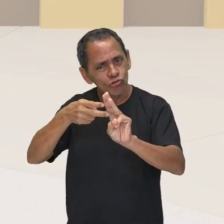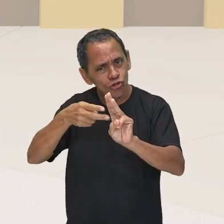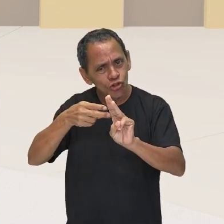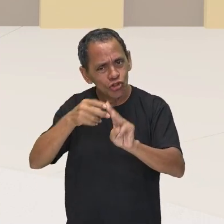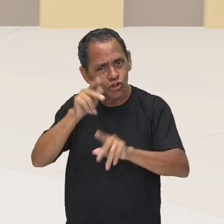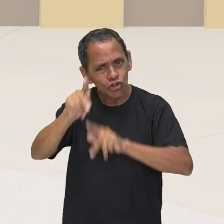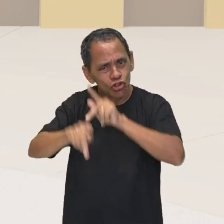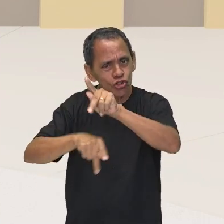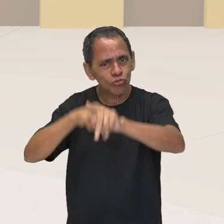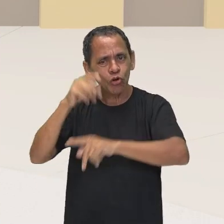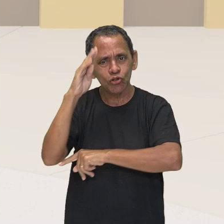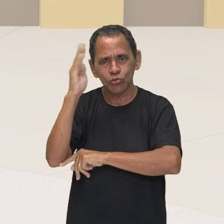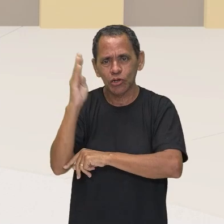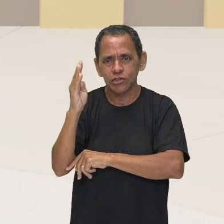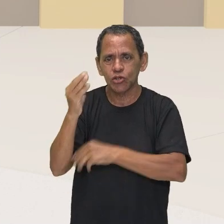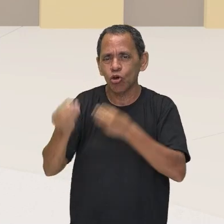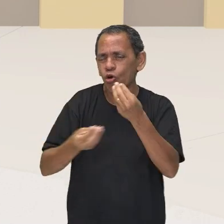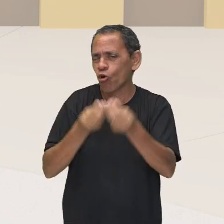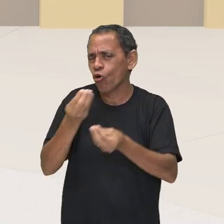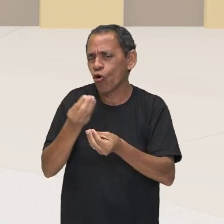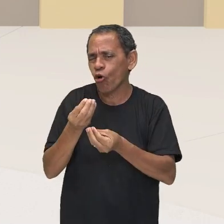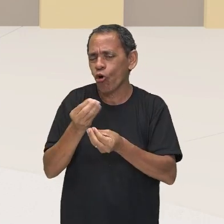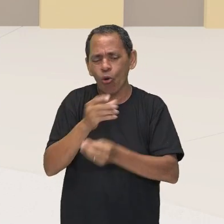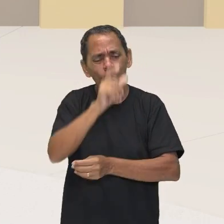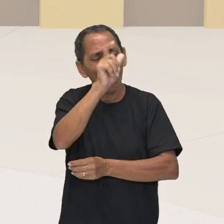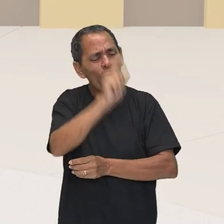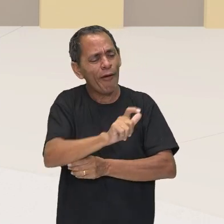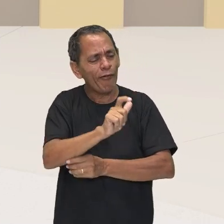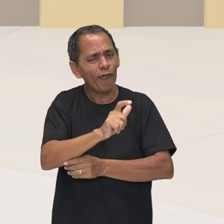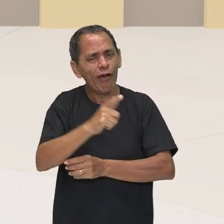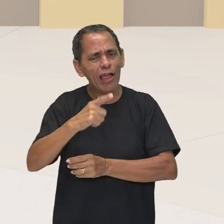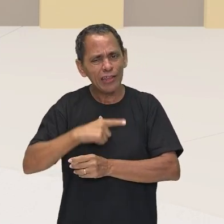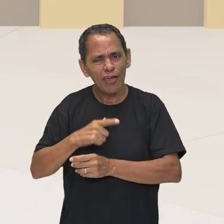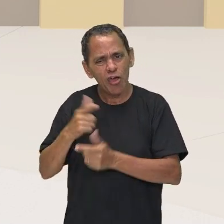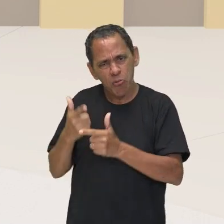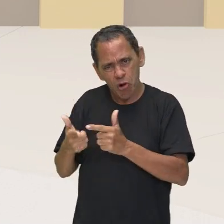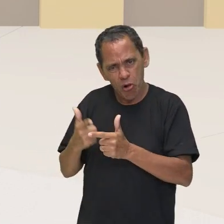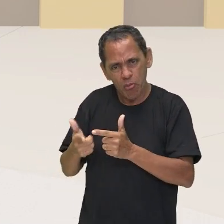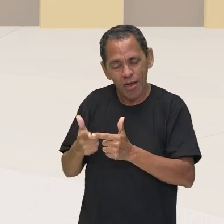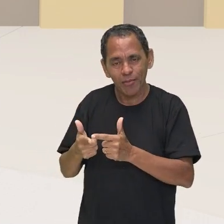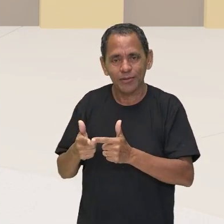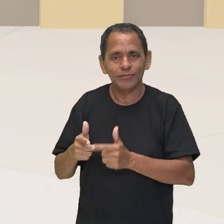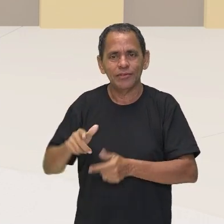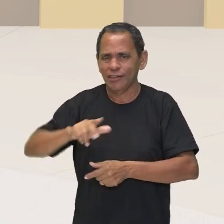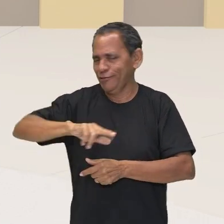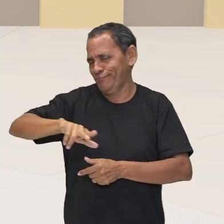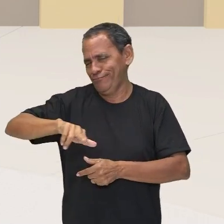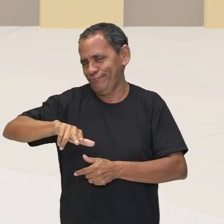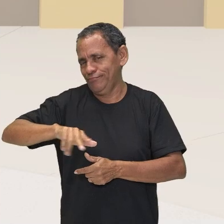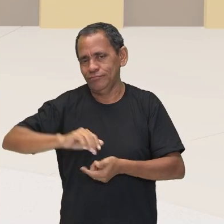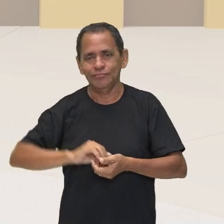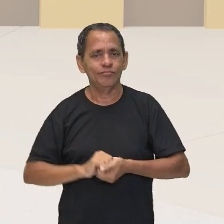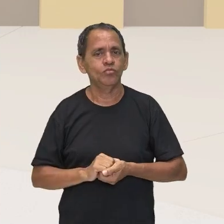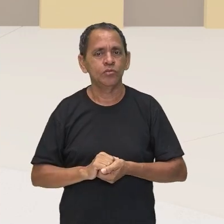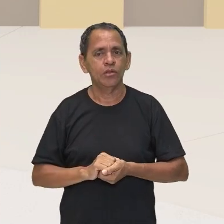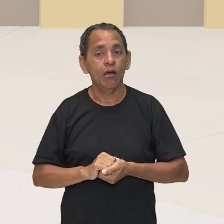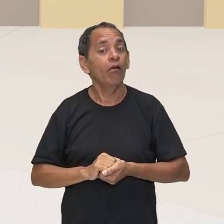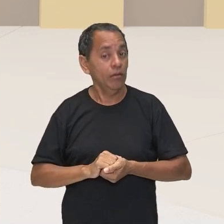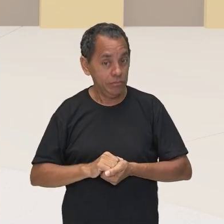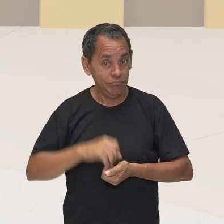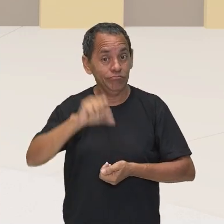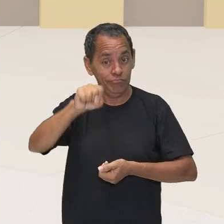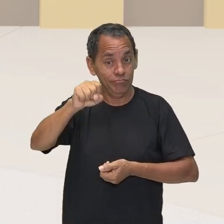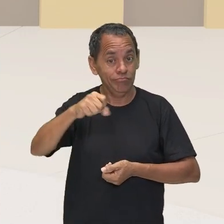que talvez tenha passado por tantas adversidades, por tantos obstáculos,